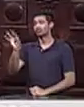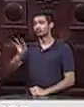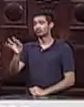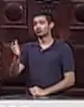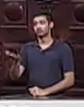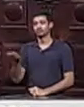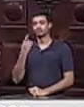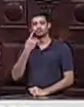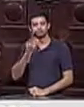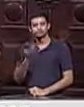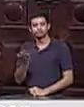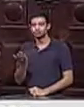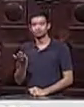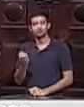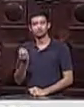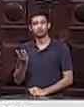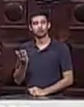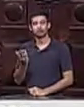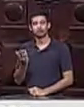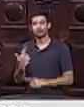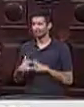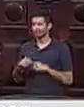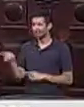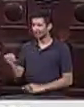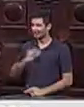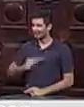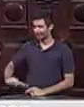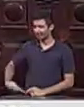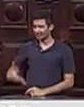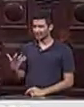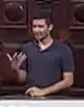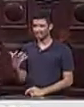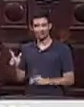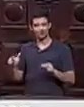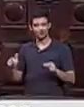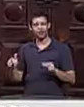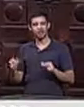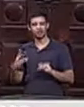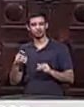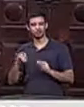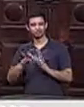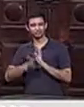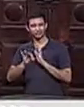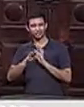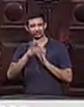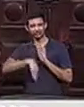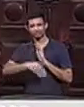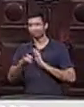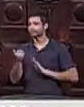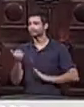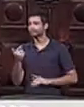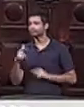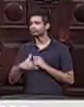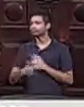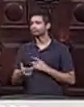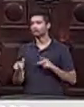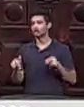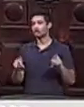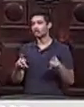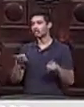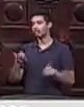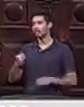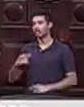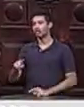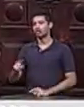mesmos 30% dos quais o governador agora não quer cortar. Então, a minha fala, eu vou passar a palavra ao deputado